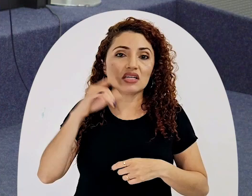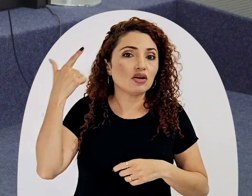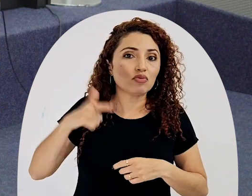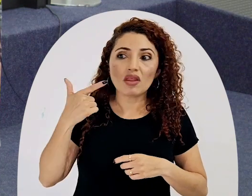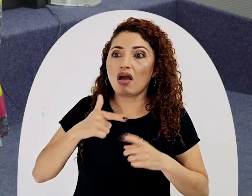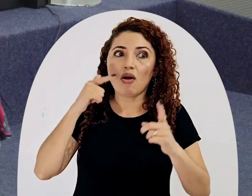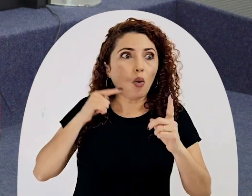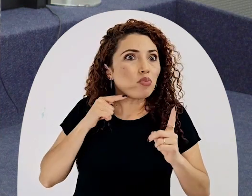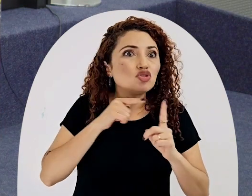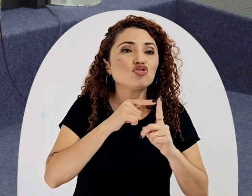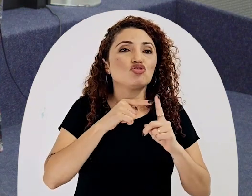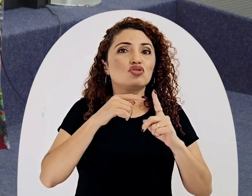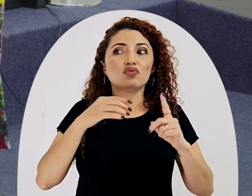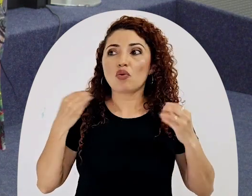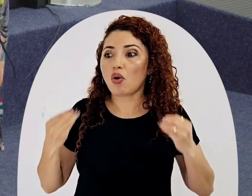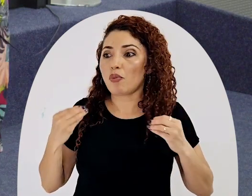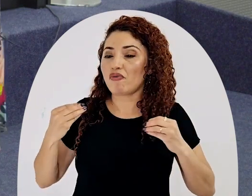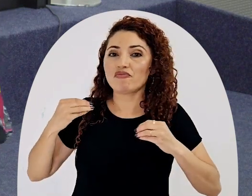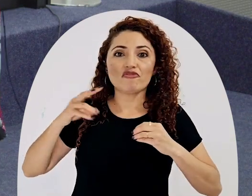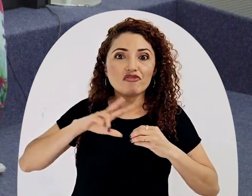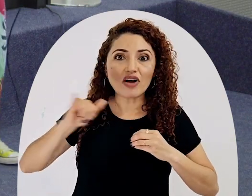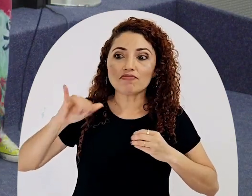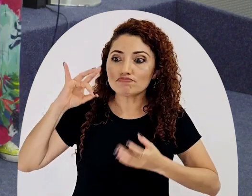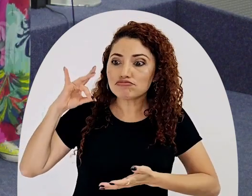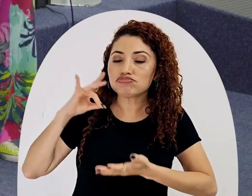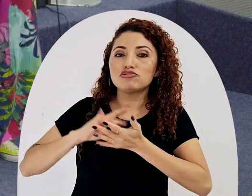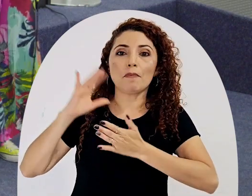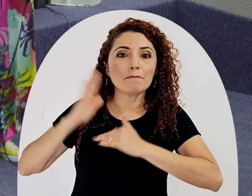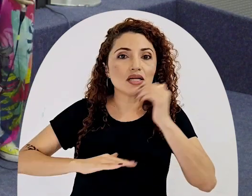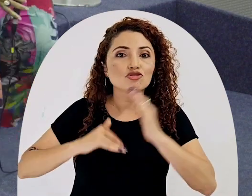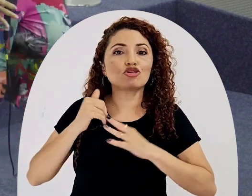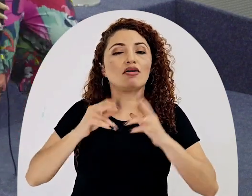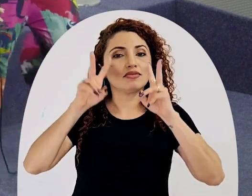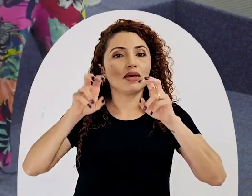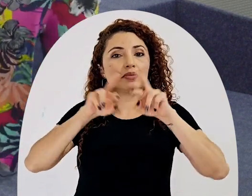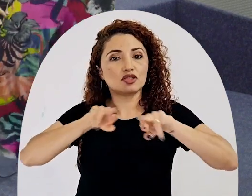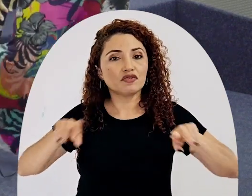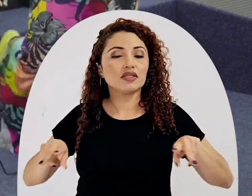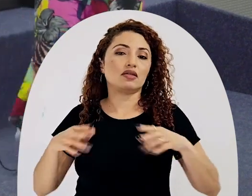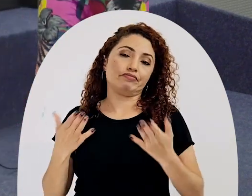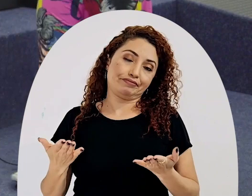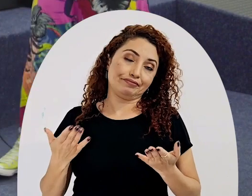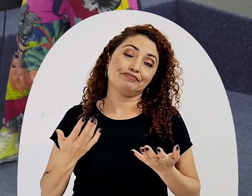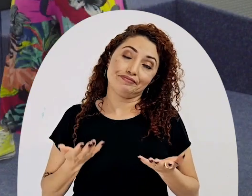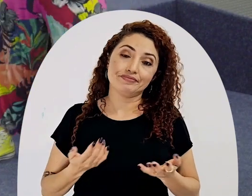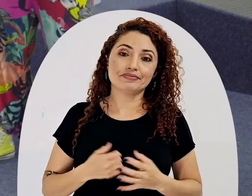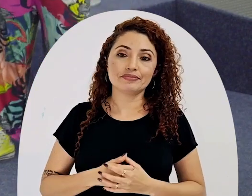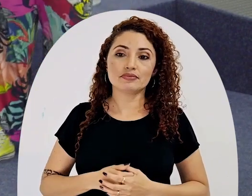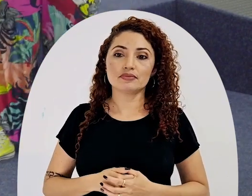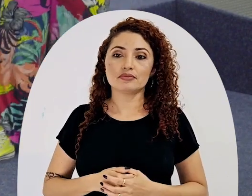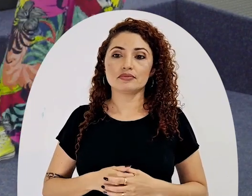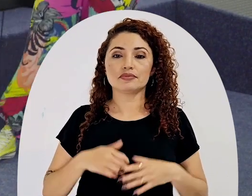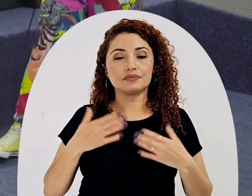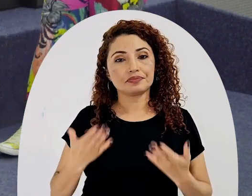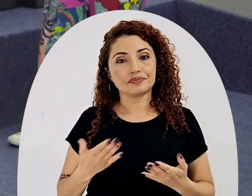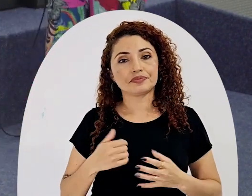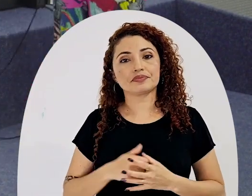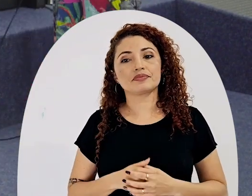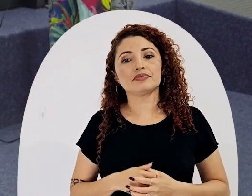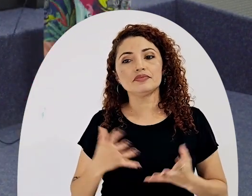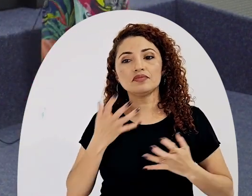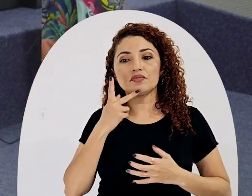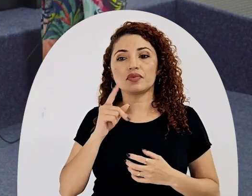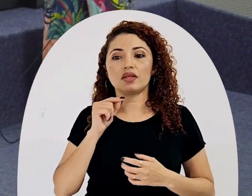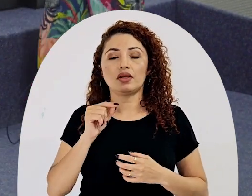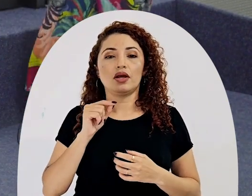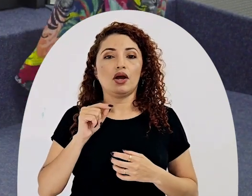gente não pratica a diversidade. Sobre isso, eu queria trazer uma pergunta de uma criança, né? Que é